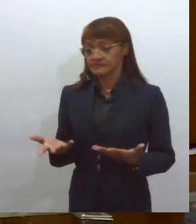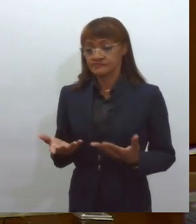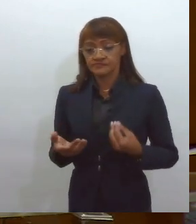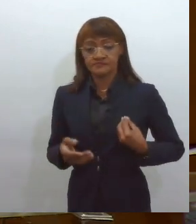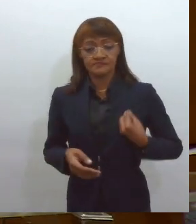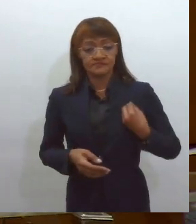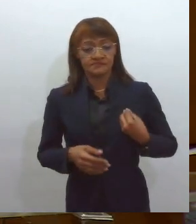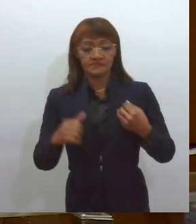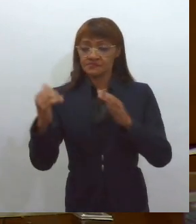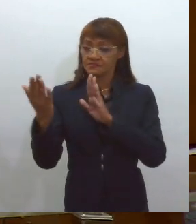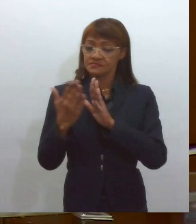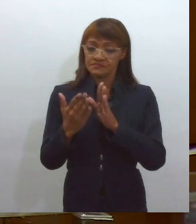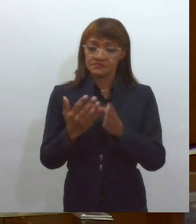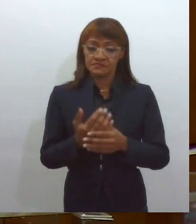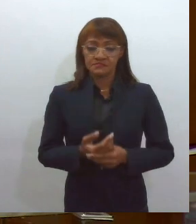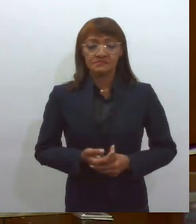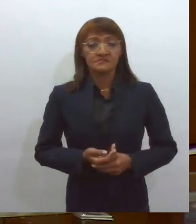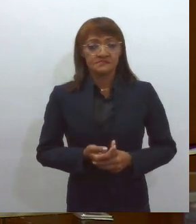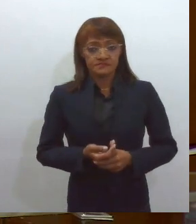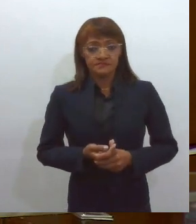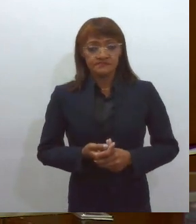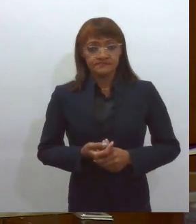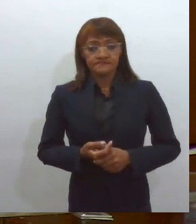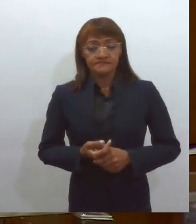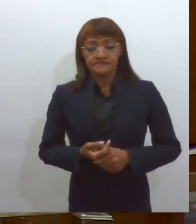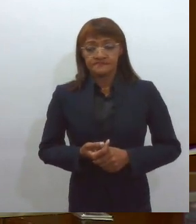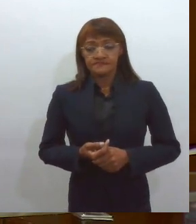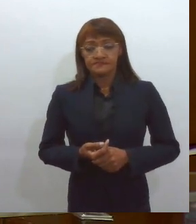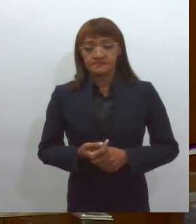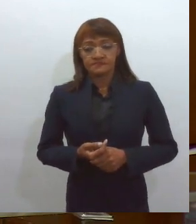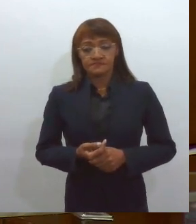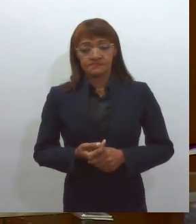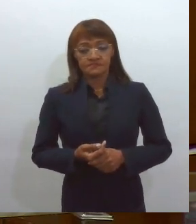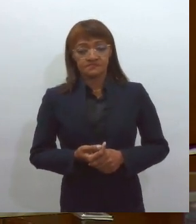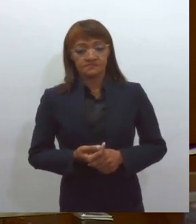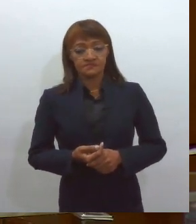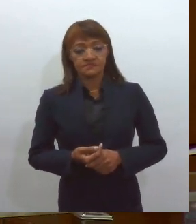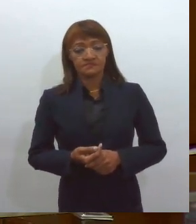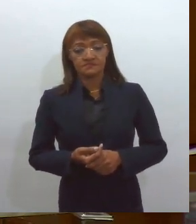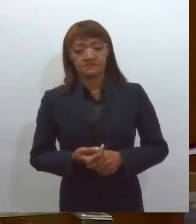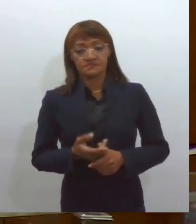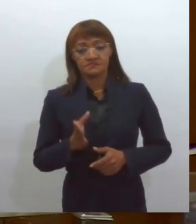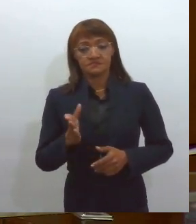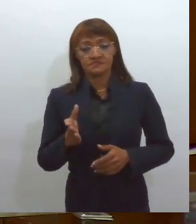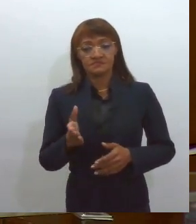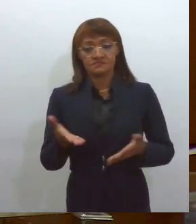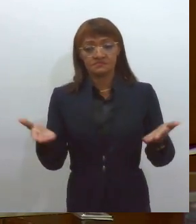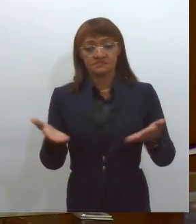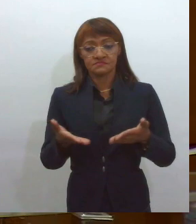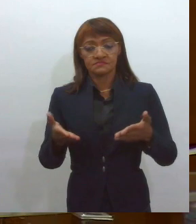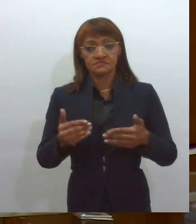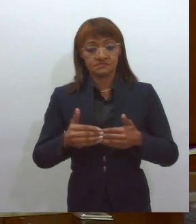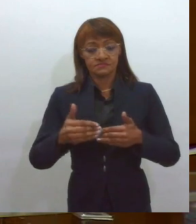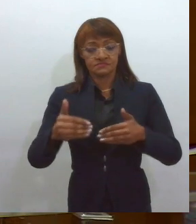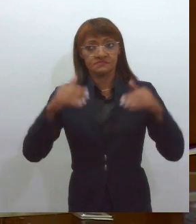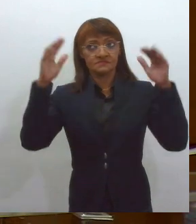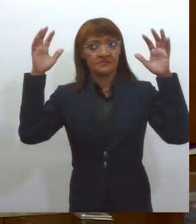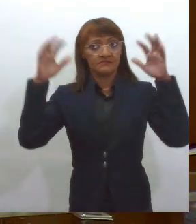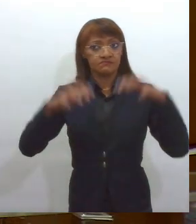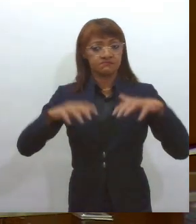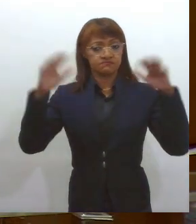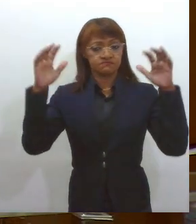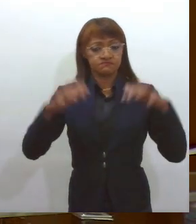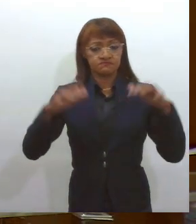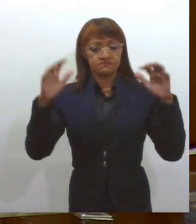Eh em relação ao tempo que tá chegando ao tempo chuvoso né as pessoas começam mais